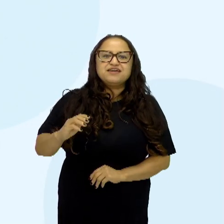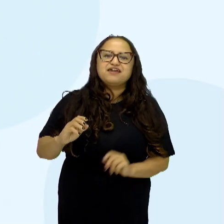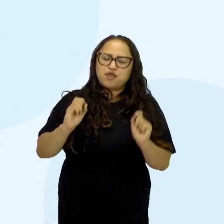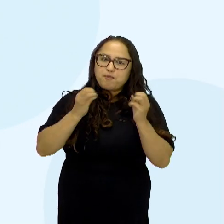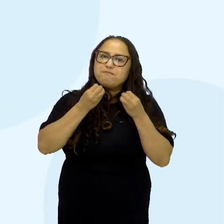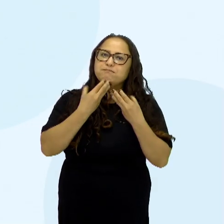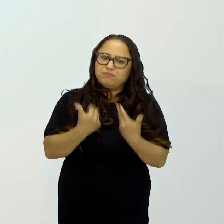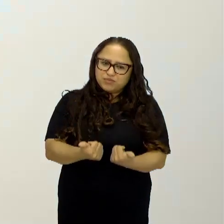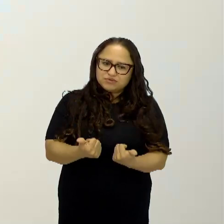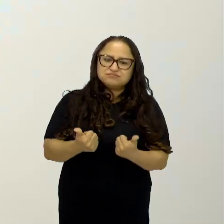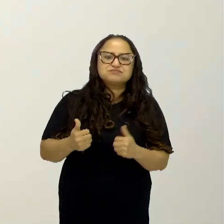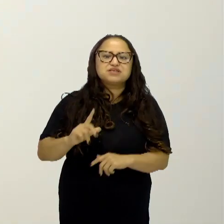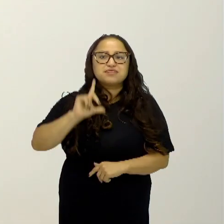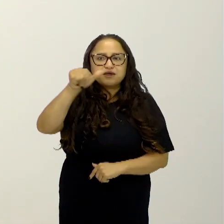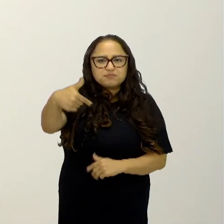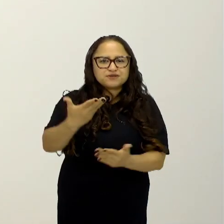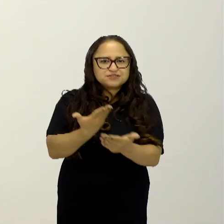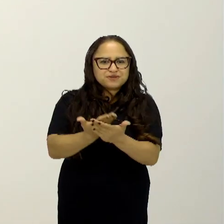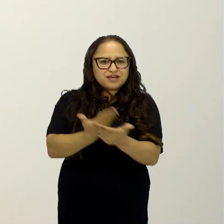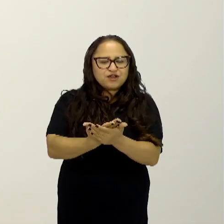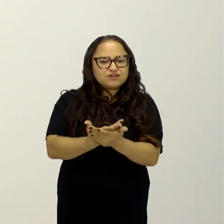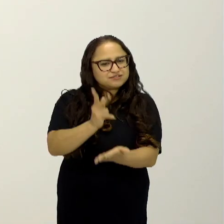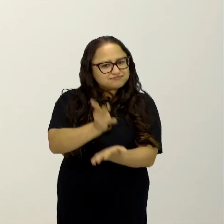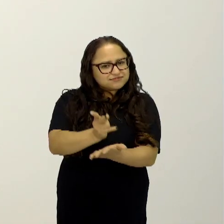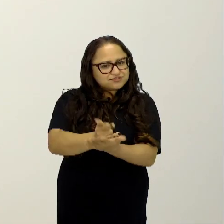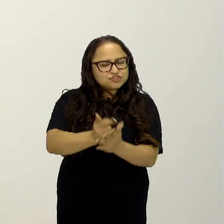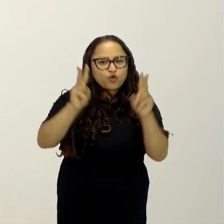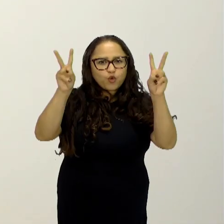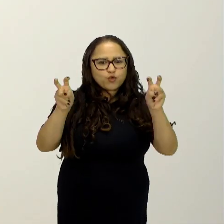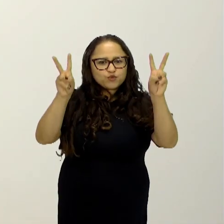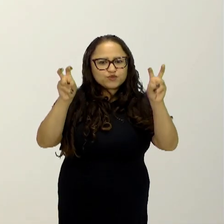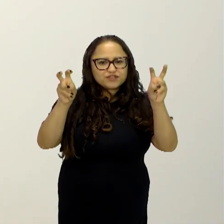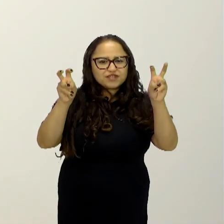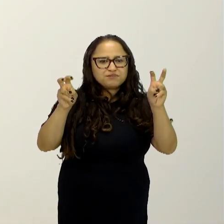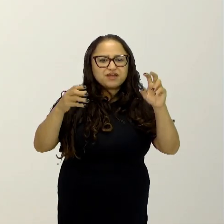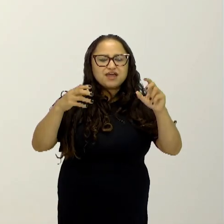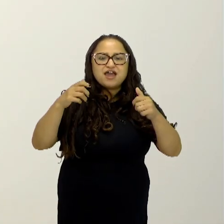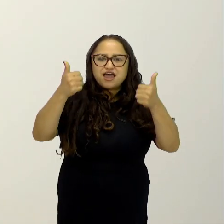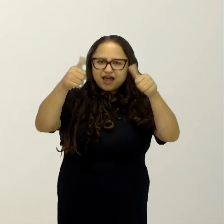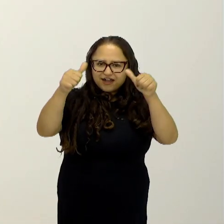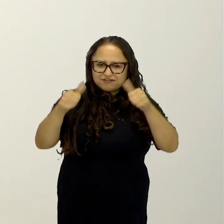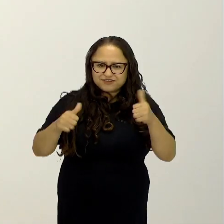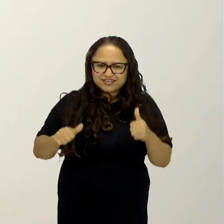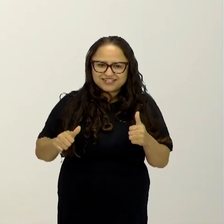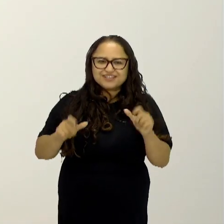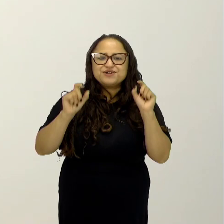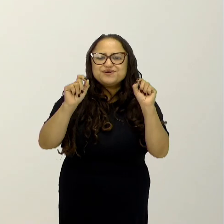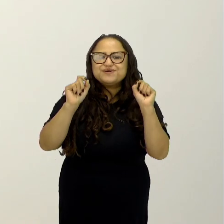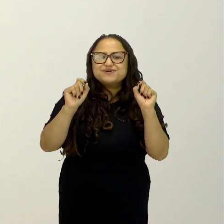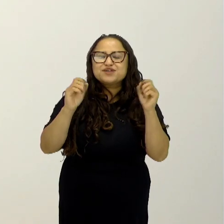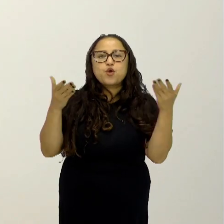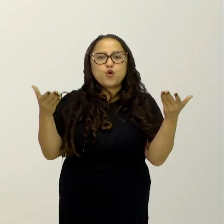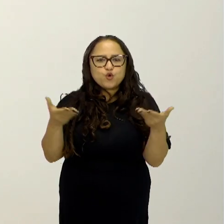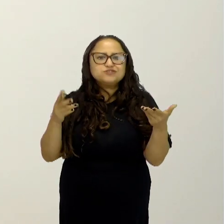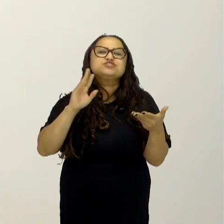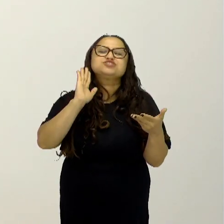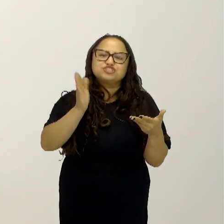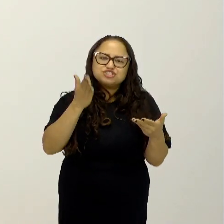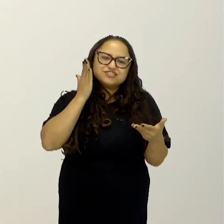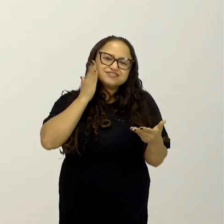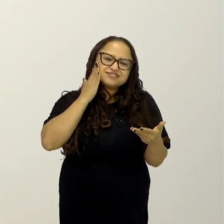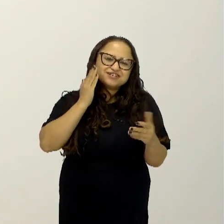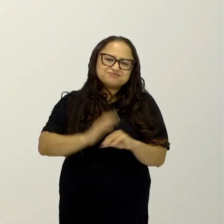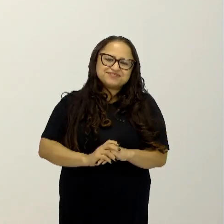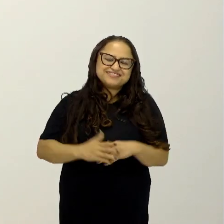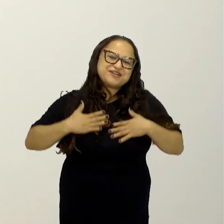suporte. E na próxima aula a gente continua com esse tema, avalie a nossa aula, o que a gente viu hoje vocês já sabem. E